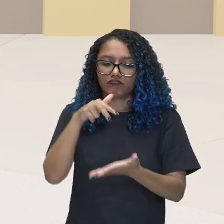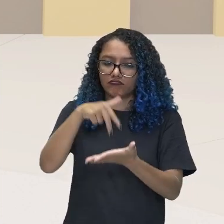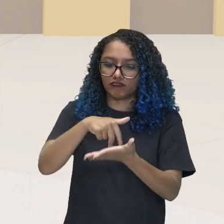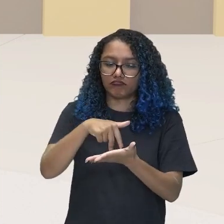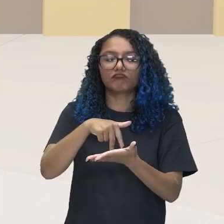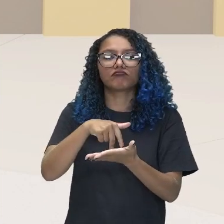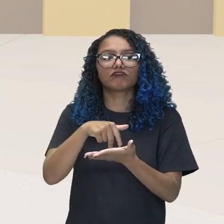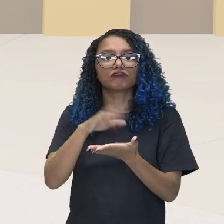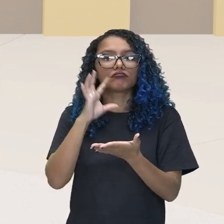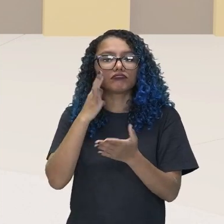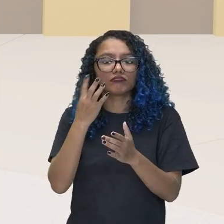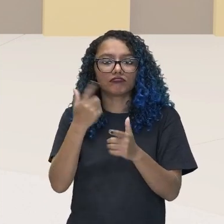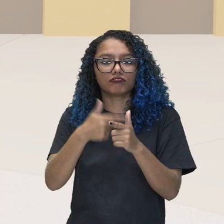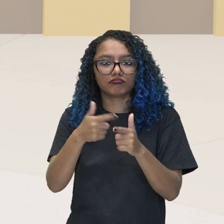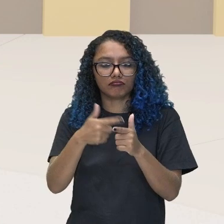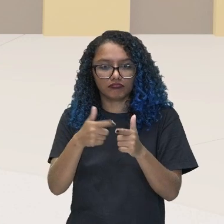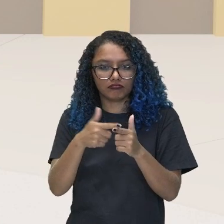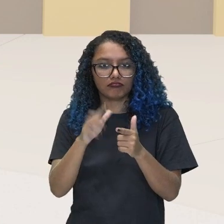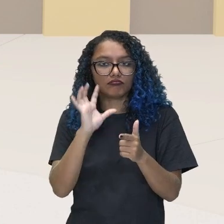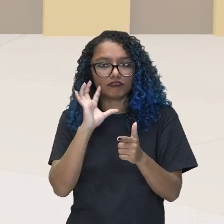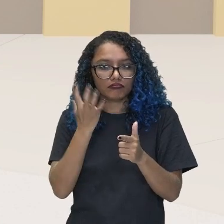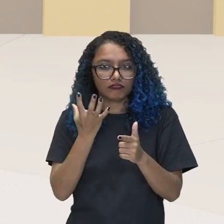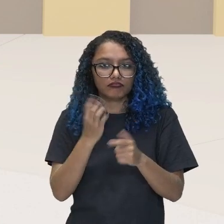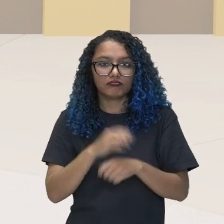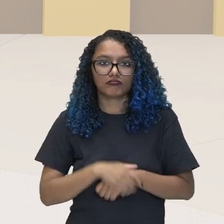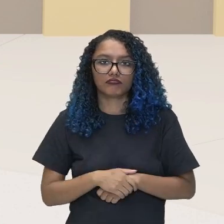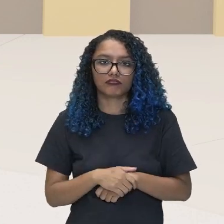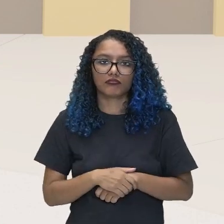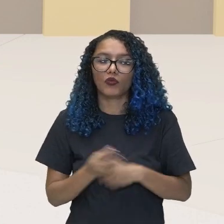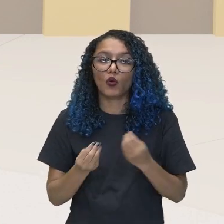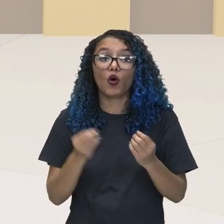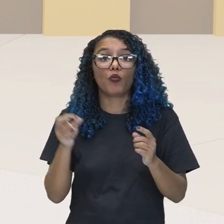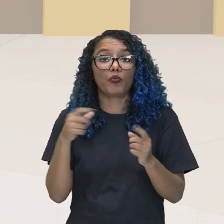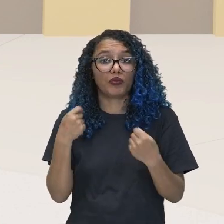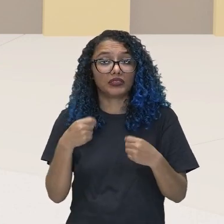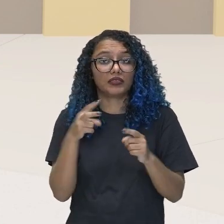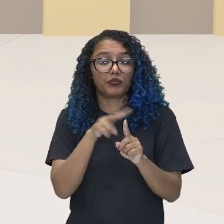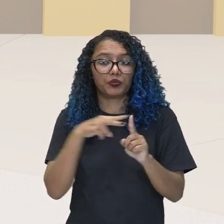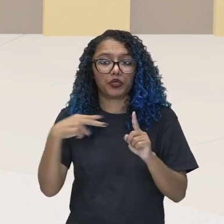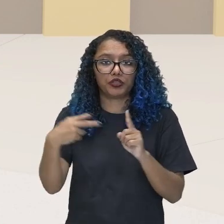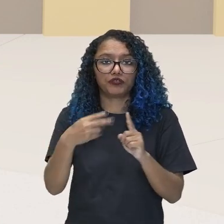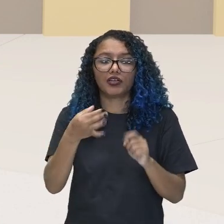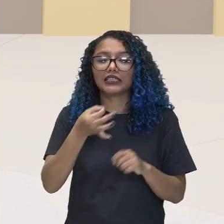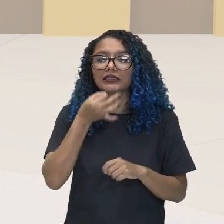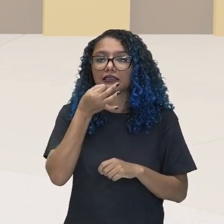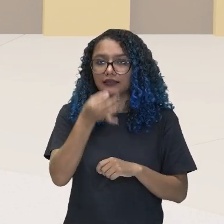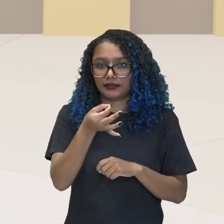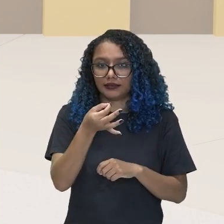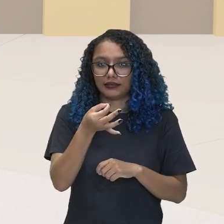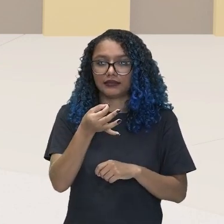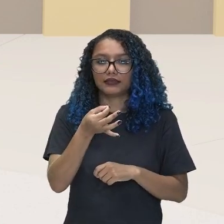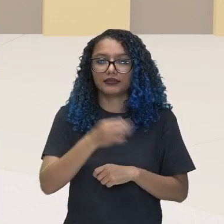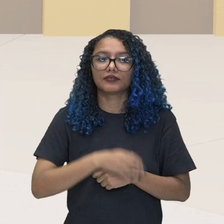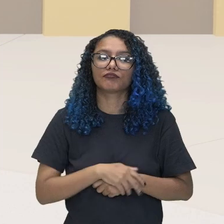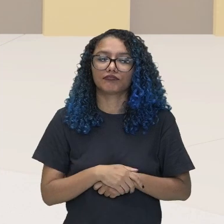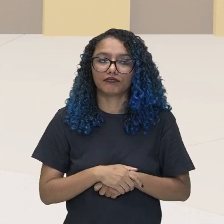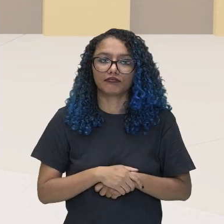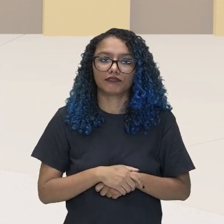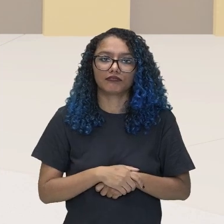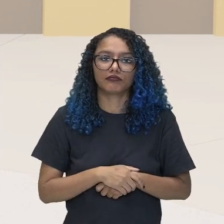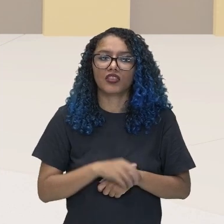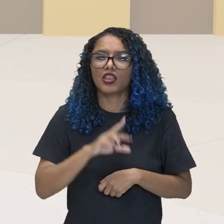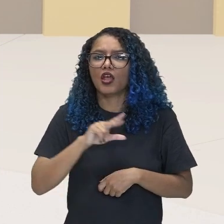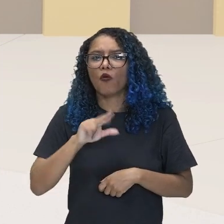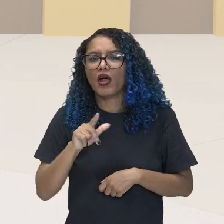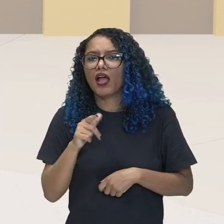solução a partir de um ponto de vista crítico, né? Não é um ponto de vista do